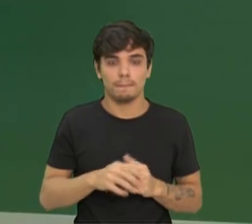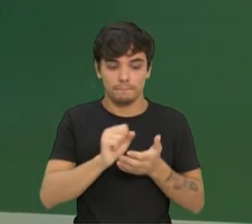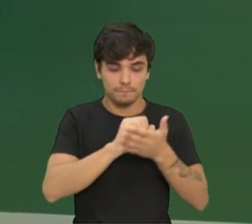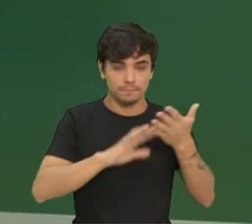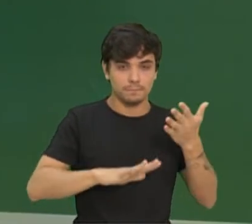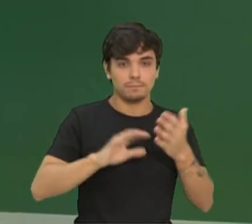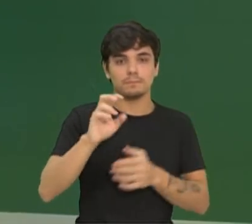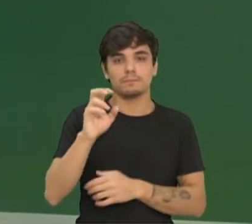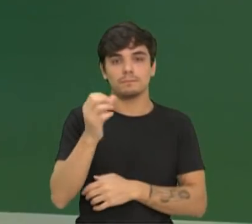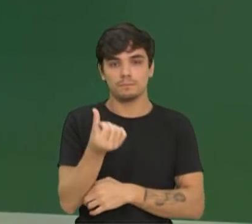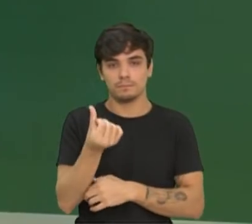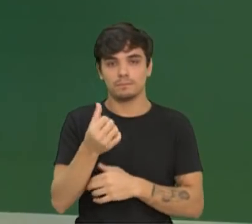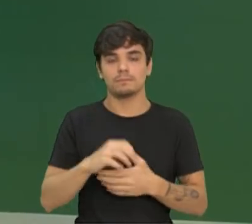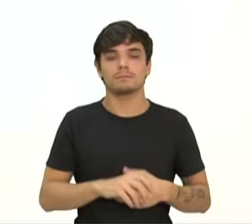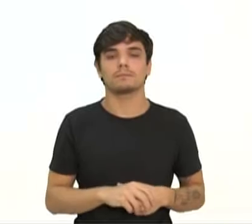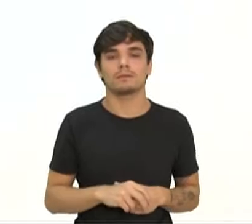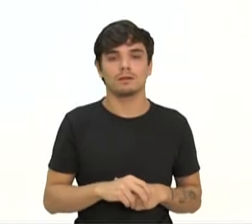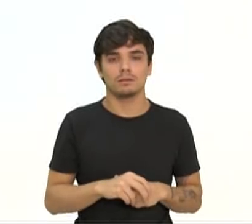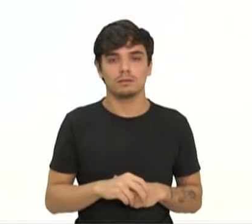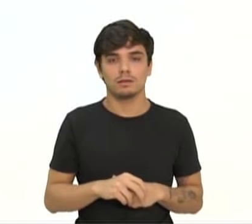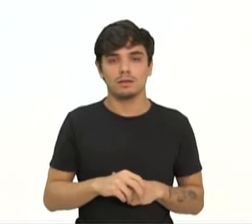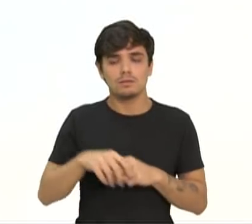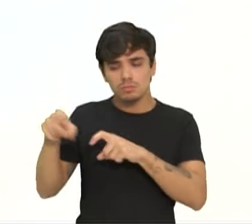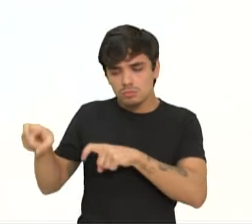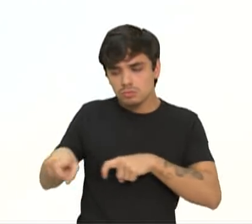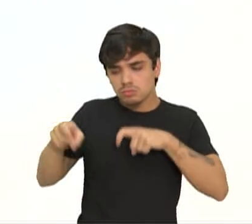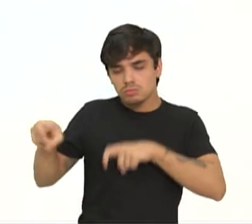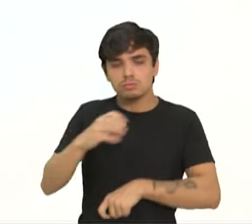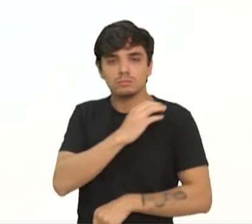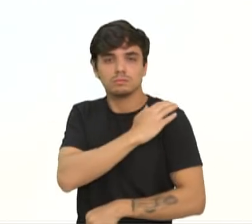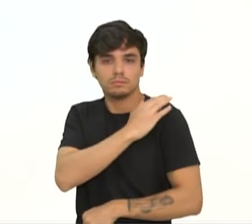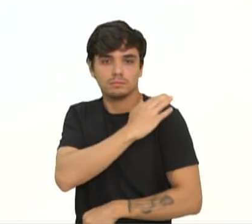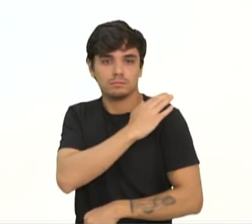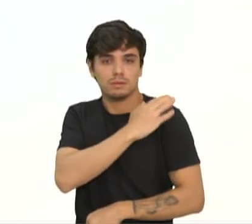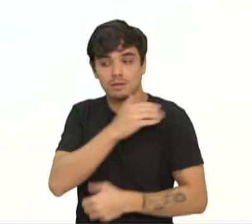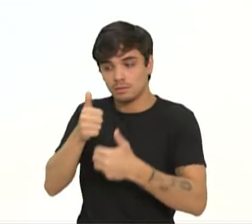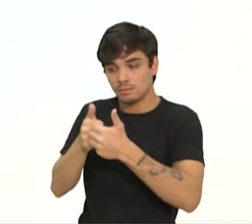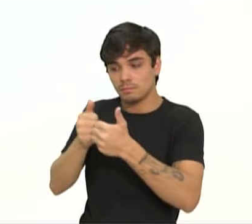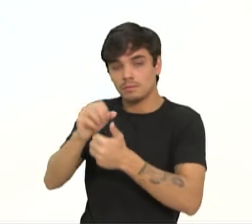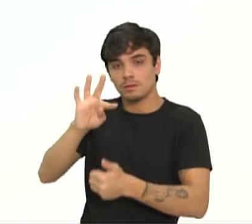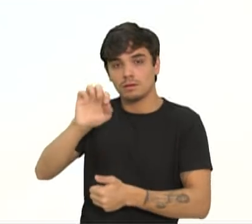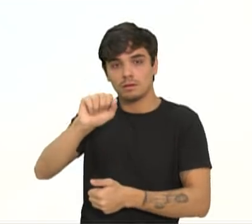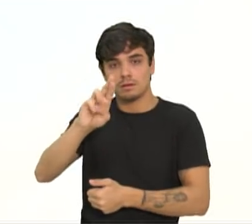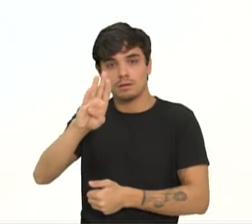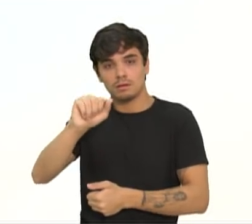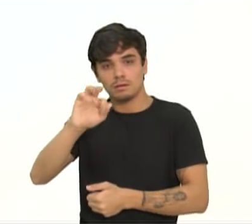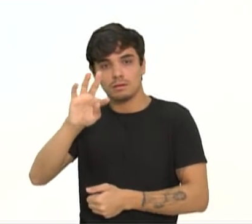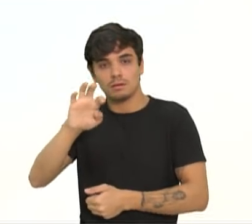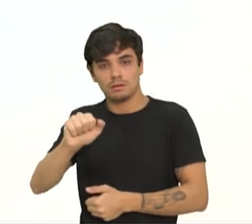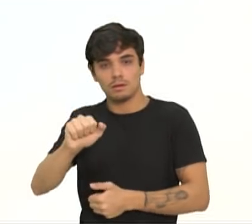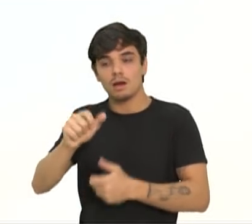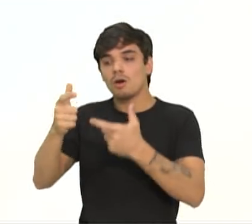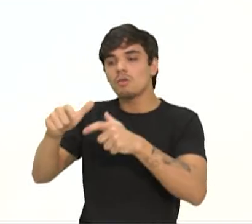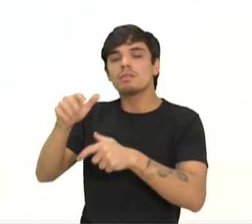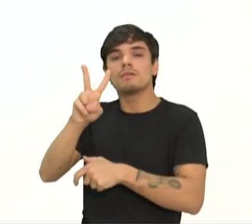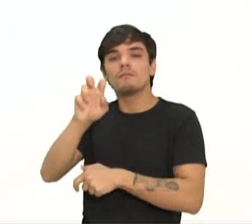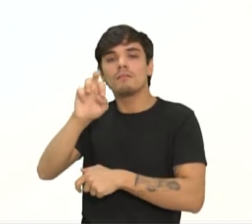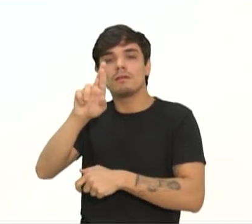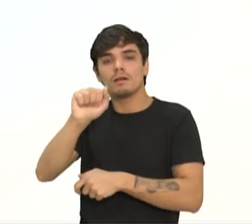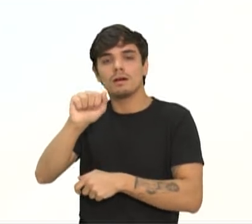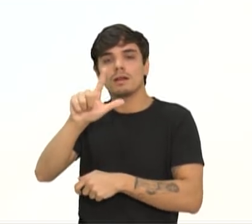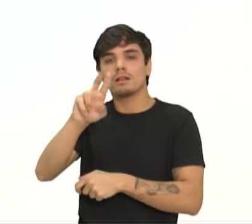Exercício de número 6. Na fazenda do padrinho, perto de Taubaté, onde Vera e Lúcia